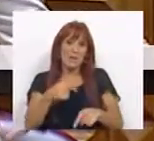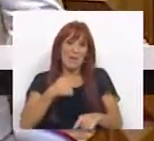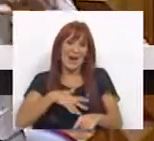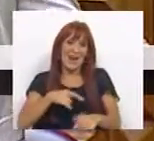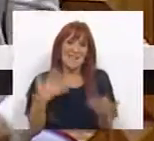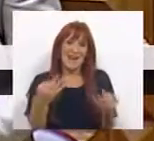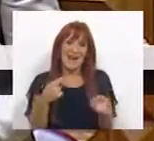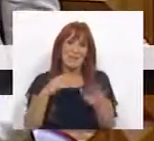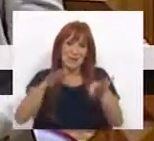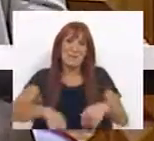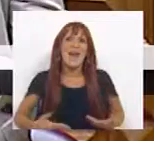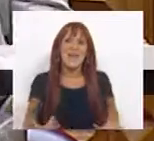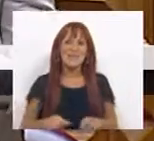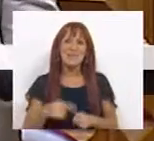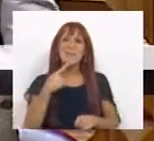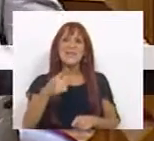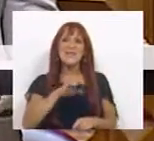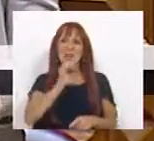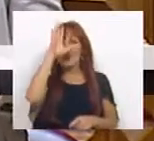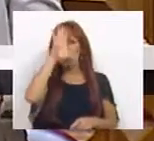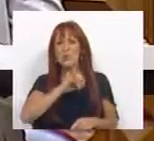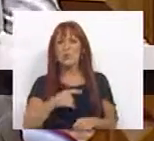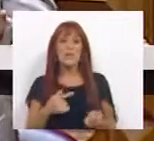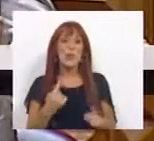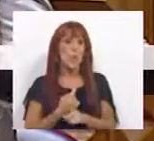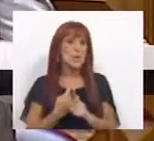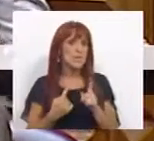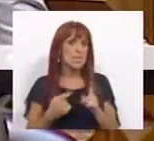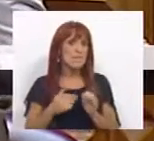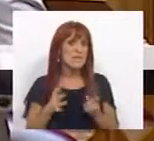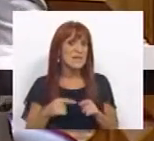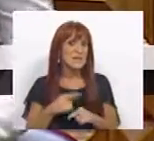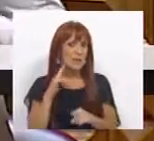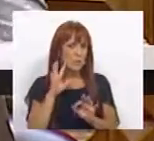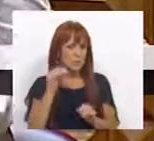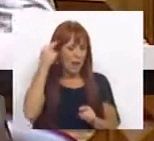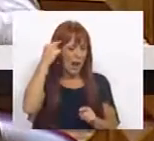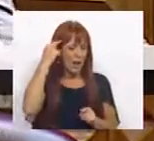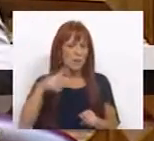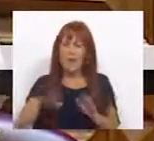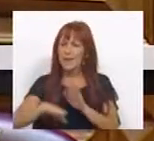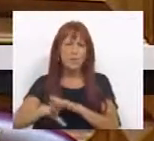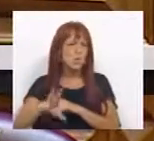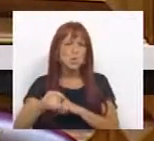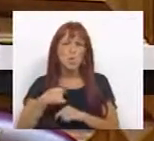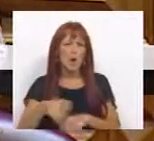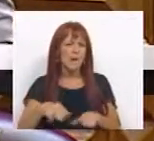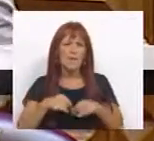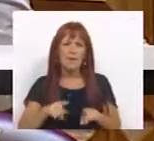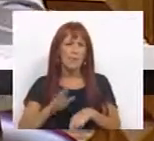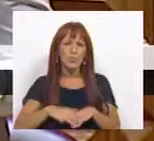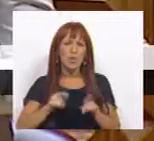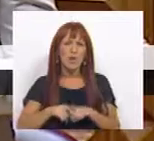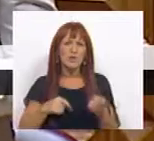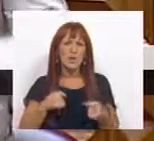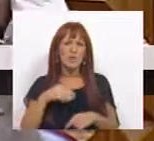quero, evidentemente, mas terminar para dizer, Sr. Primeiro-Ministro, que há uma coisa que deve ter presente. A direita nunca se conformará com a